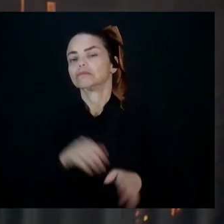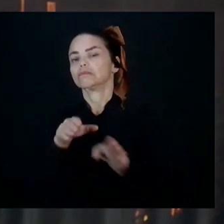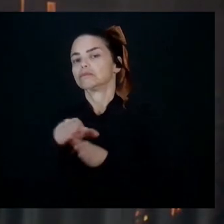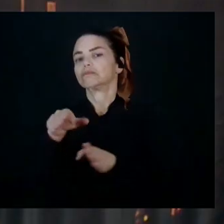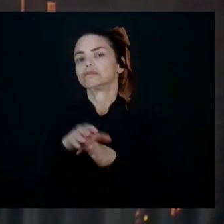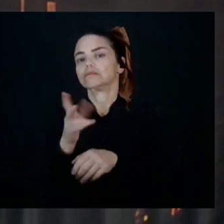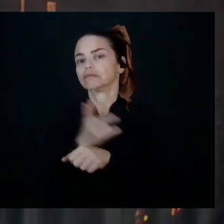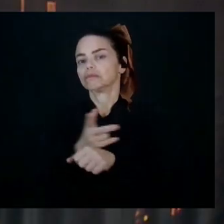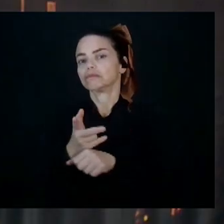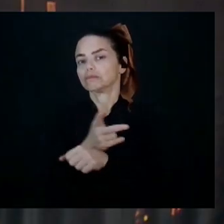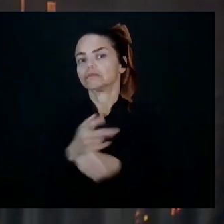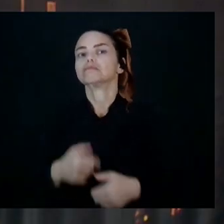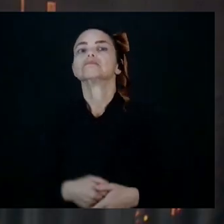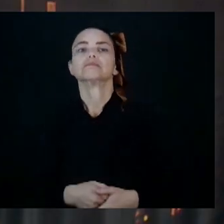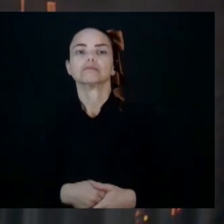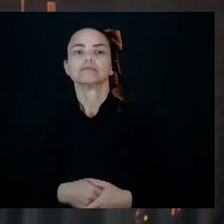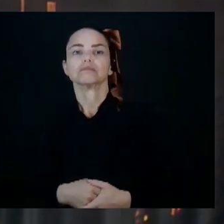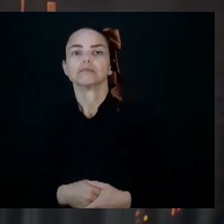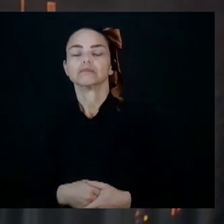né,